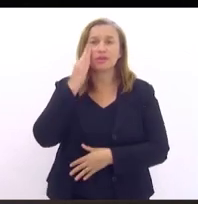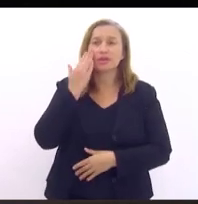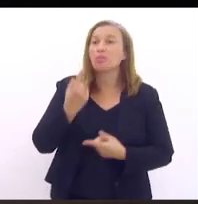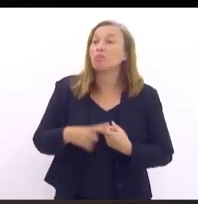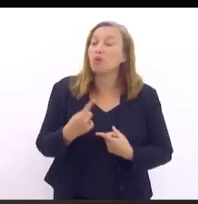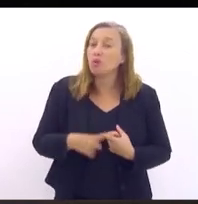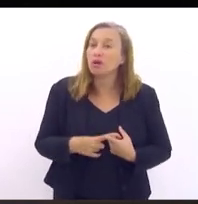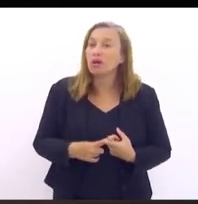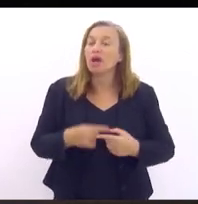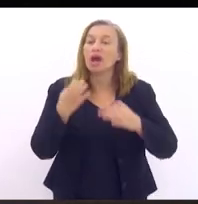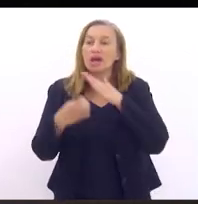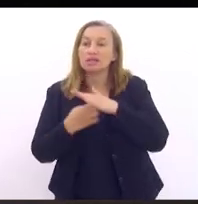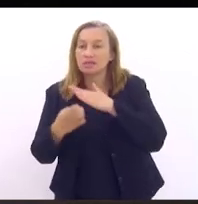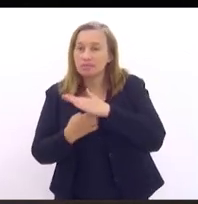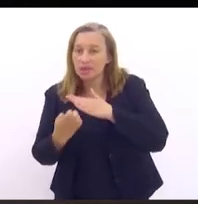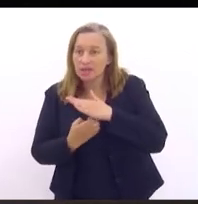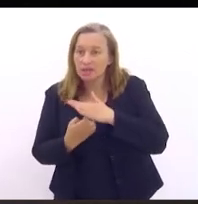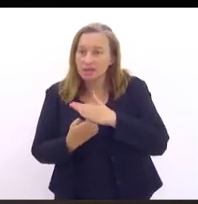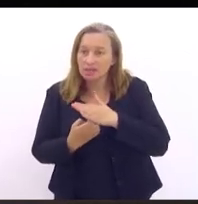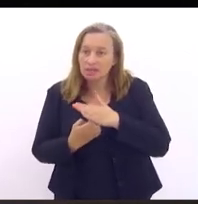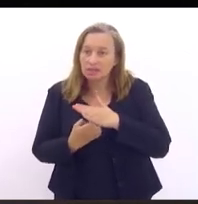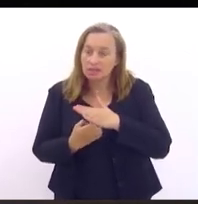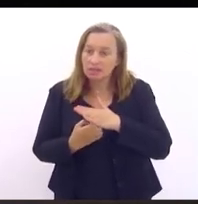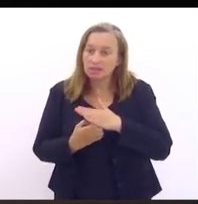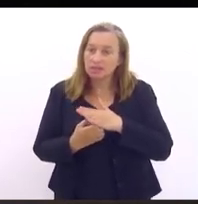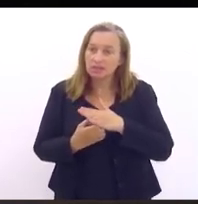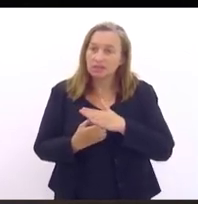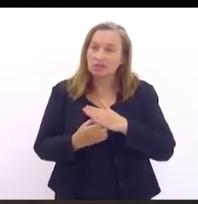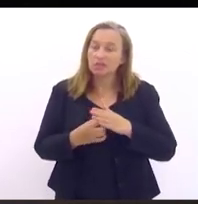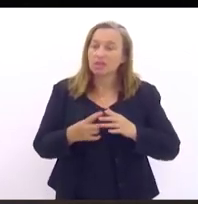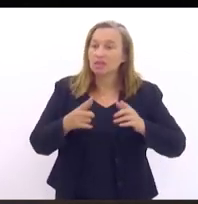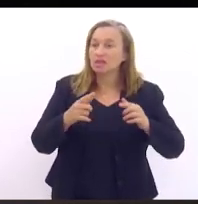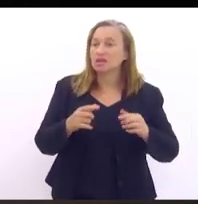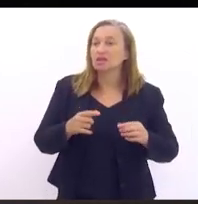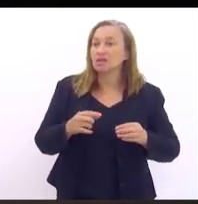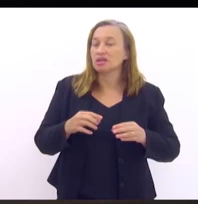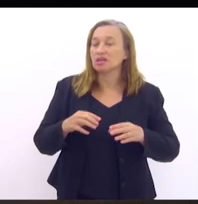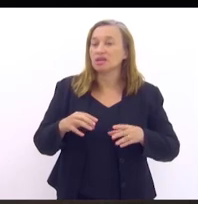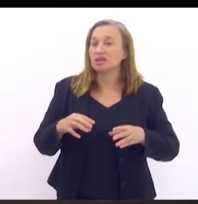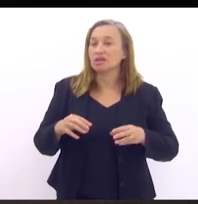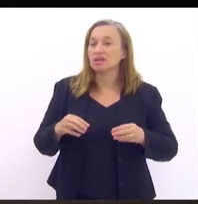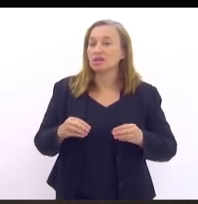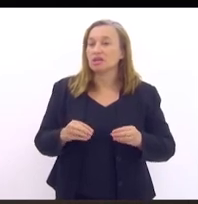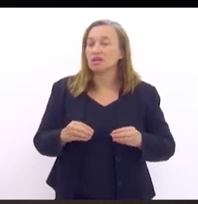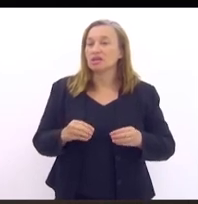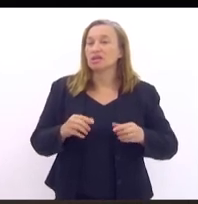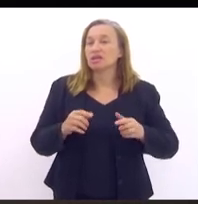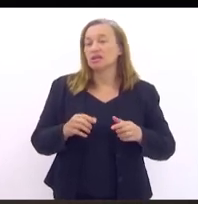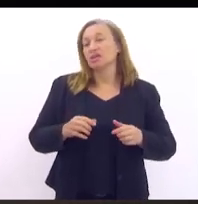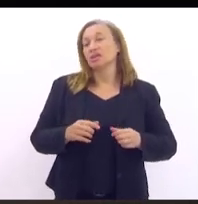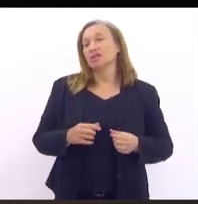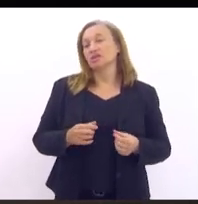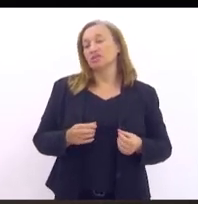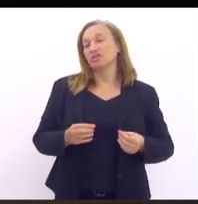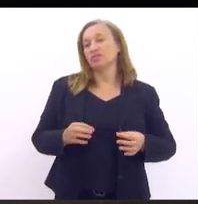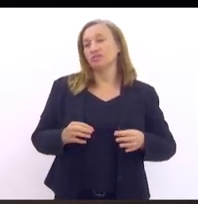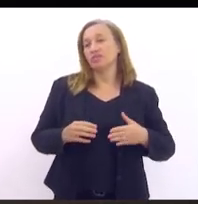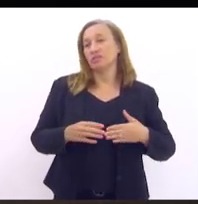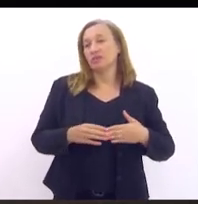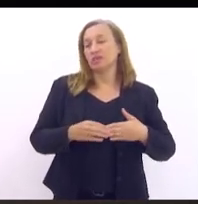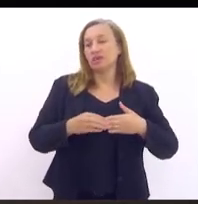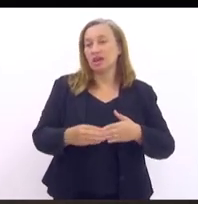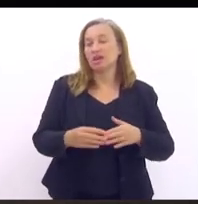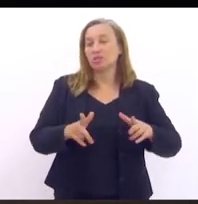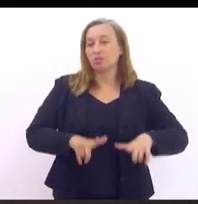porque as empresas ficariam instaladas aqui, por que, que ficariam instaladas aqui se o outro estado tem uma alíquota menor? Então,